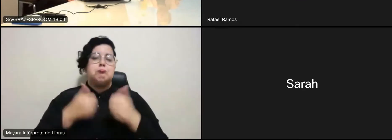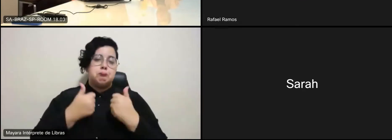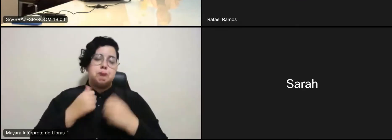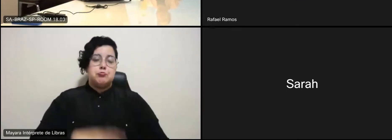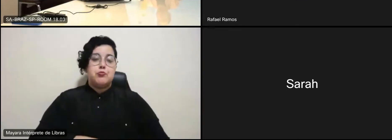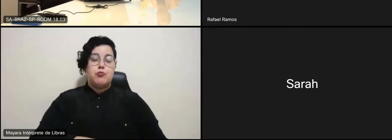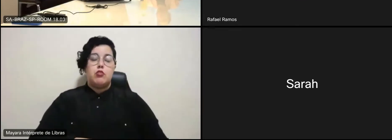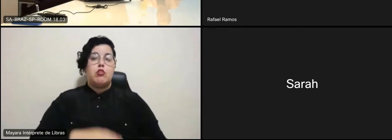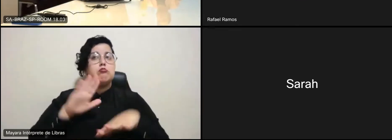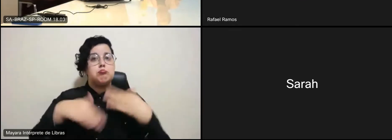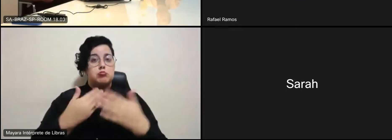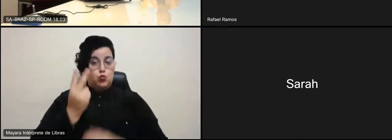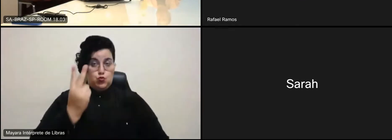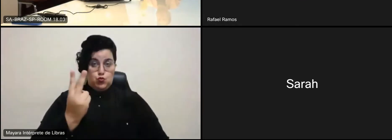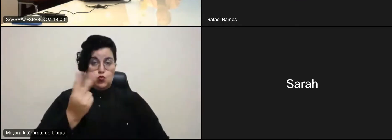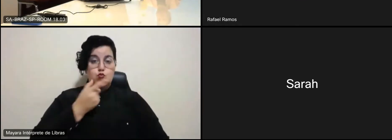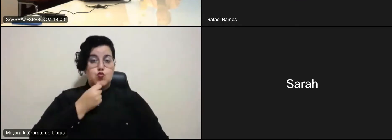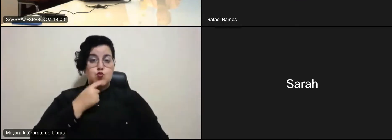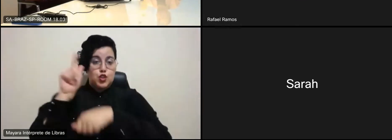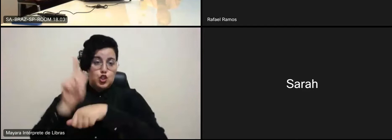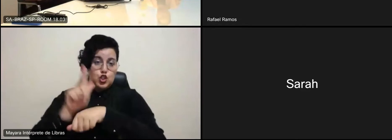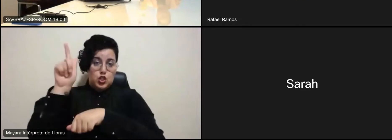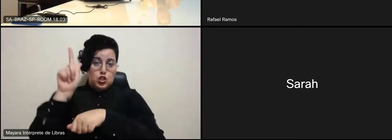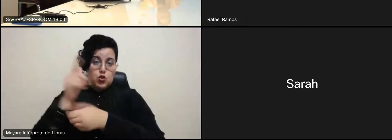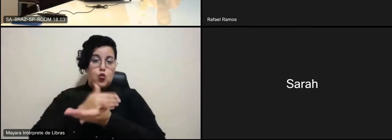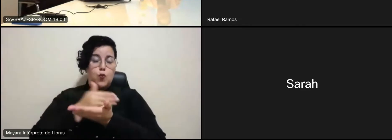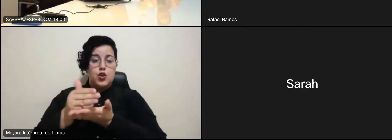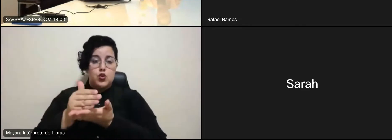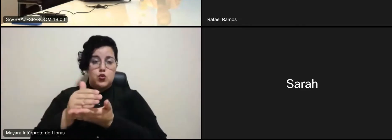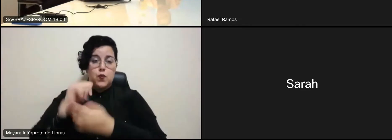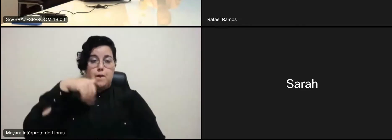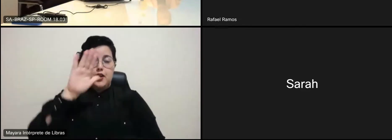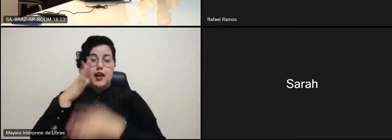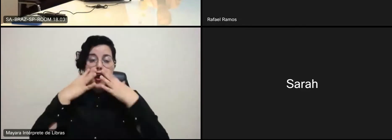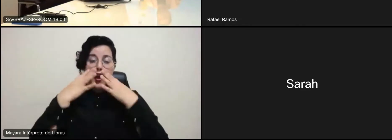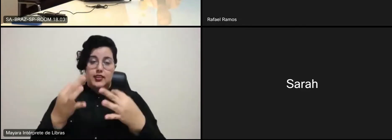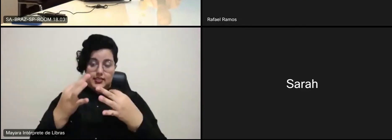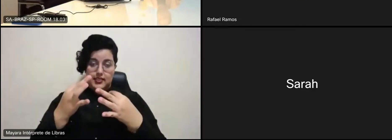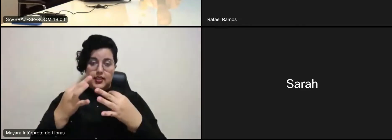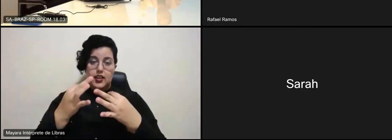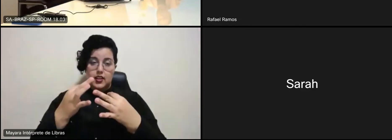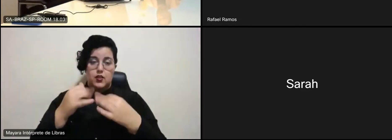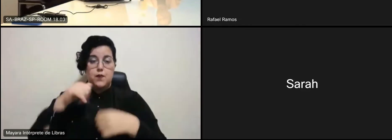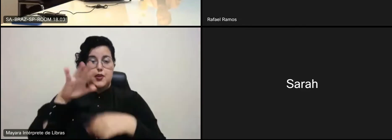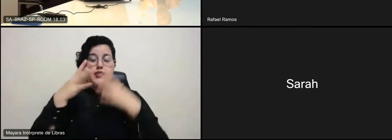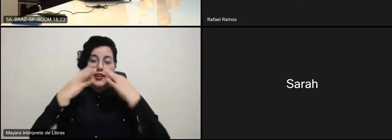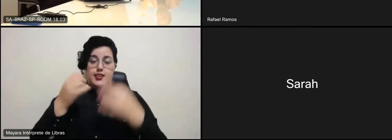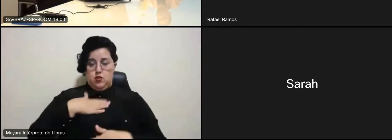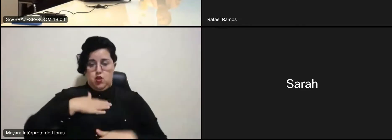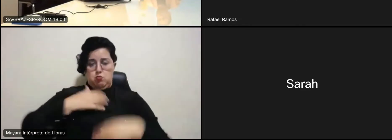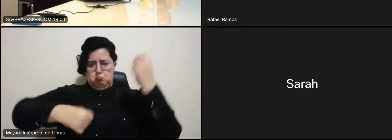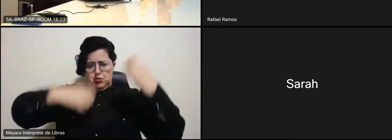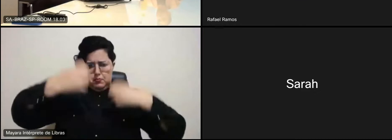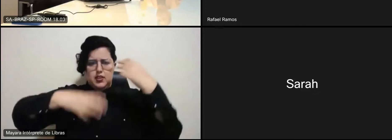momento, os dois gestores superiores, eles começaram a dar um pouco mais de atenção, um pouco mais de ouvido ao que eu estava falando, porque de